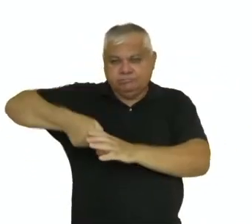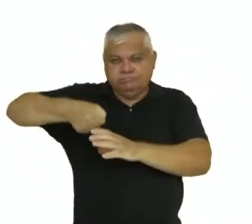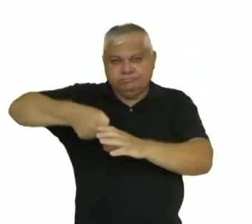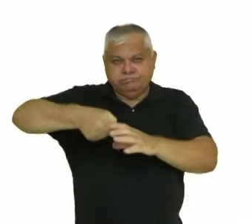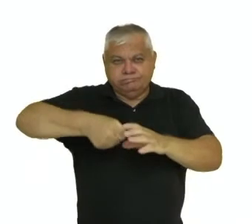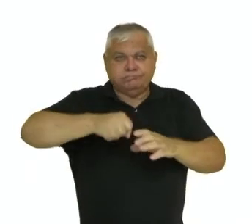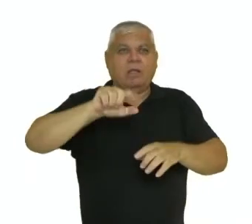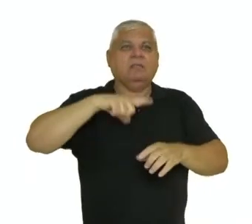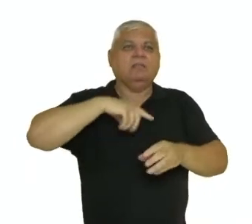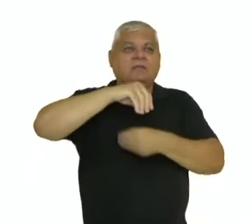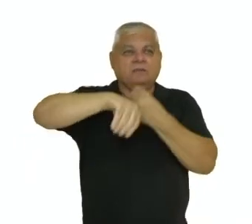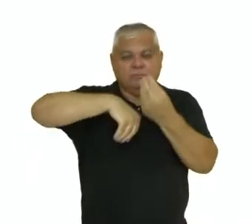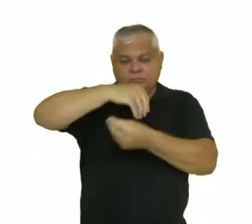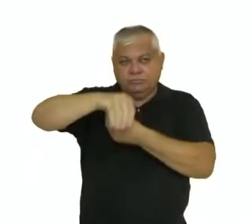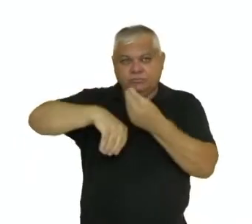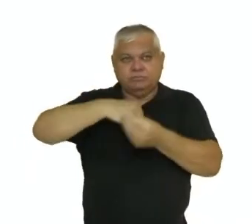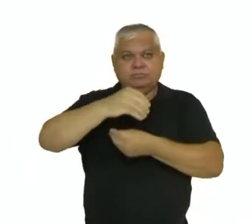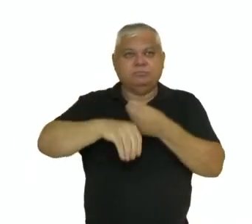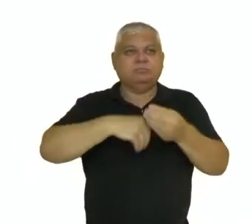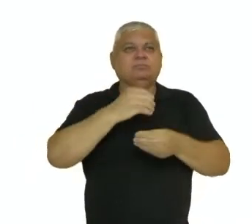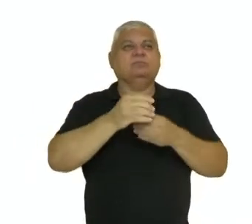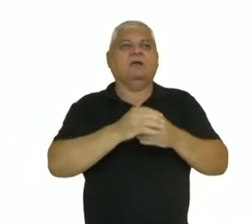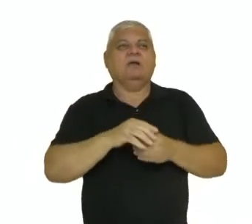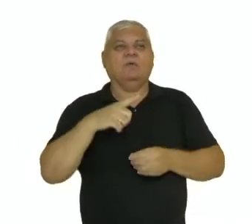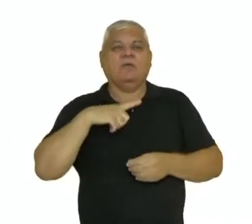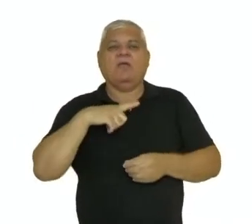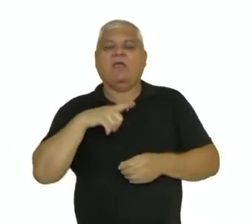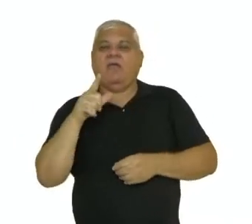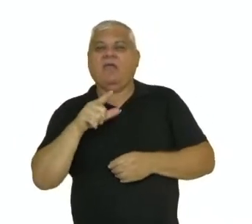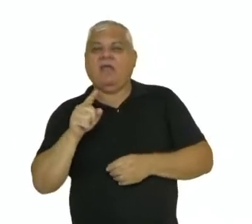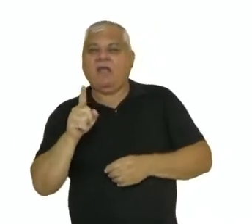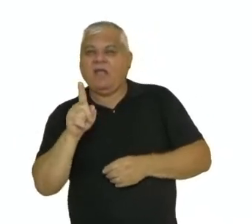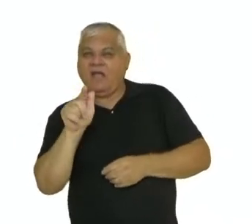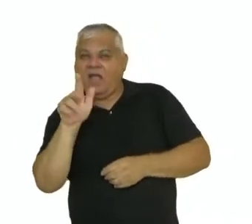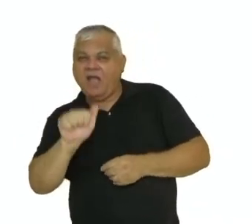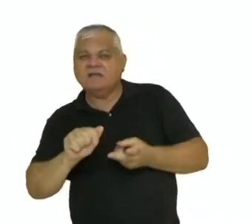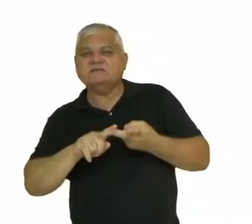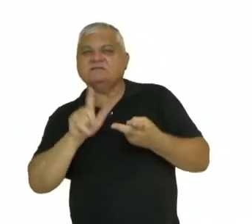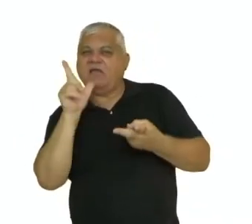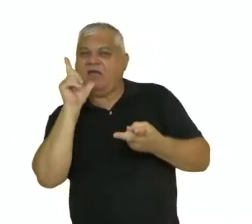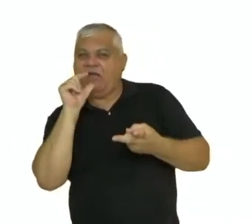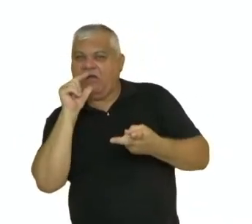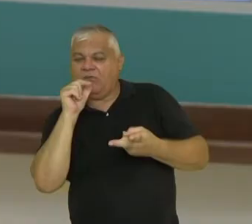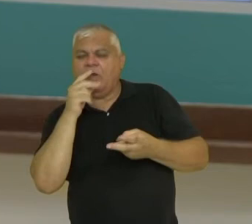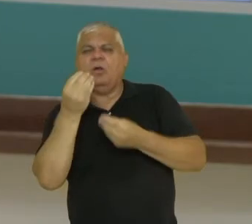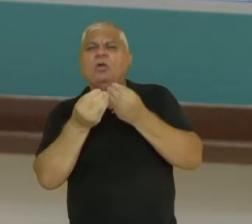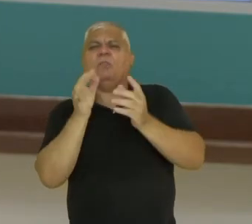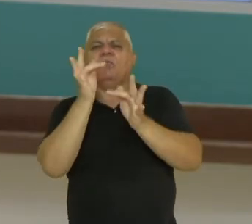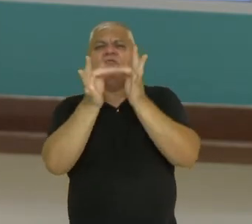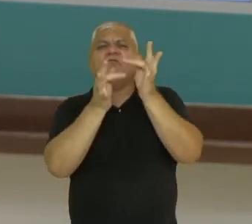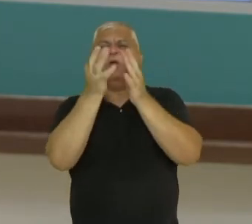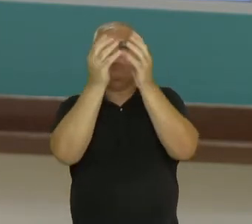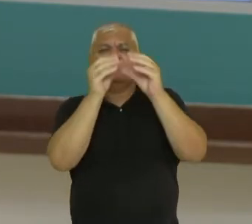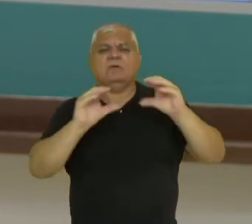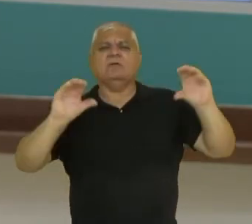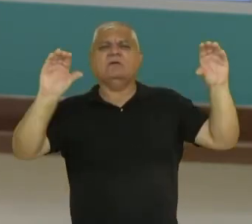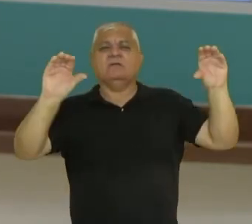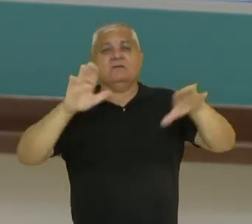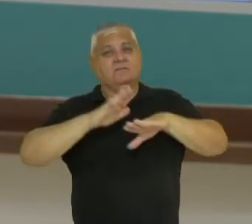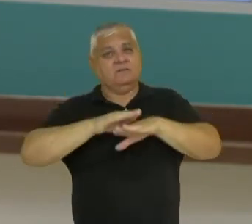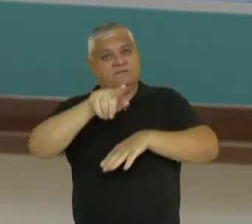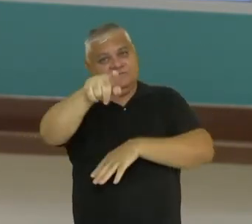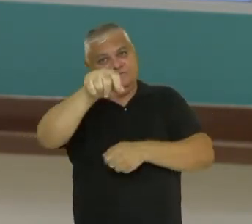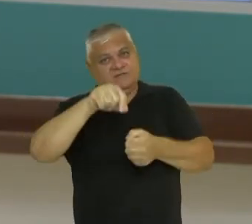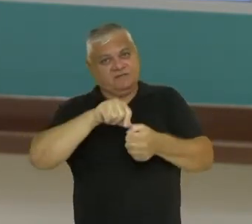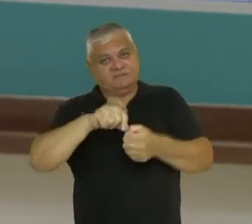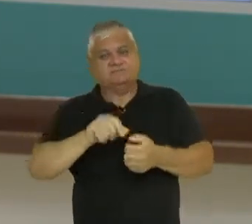monóxido de nitrogênio, que é o gás hilariante, e água. Escreva a equação química que representa essa reação. Agora é com